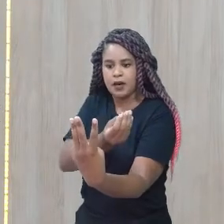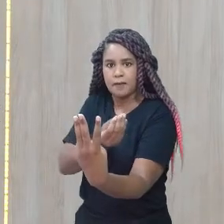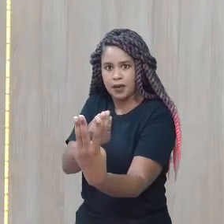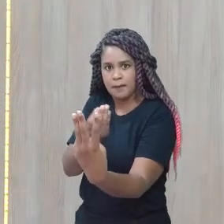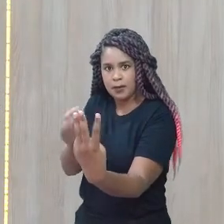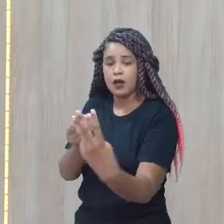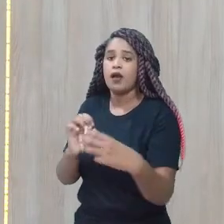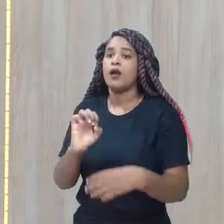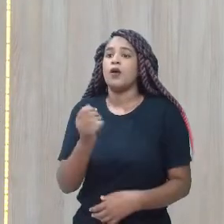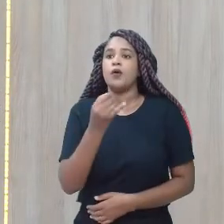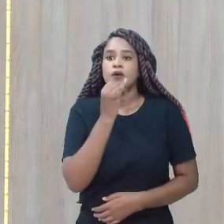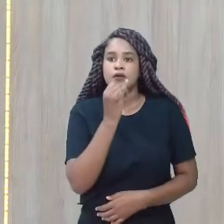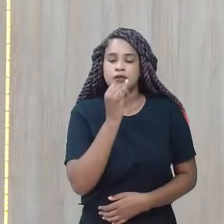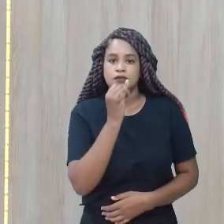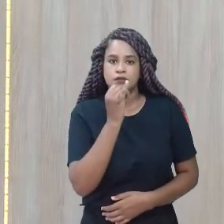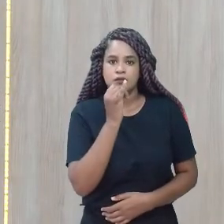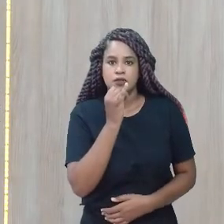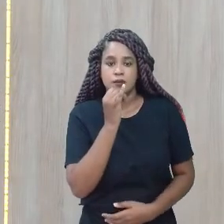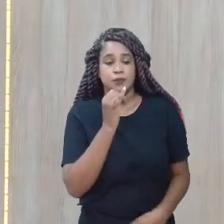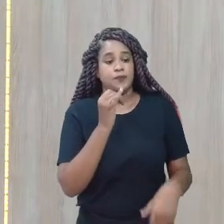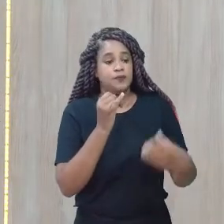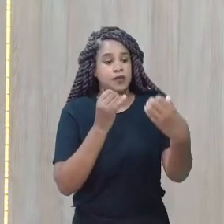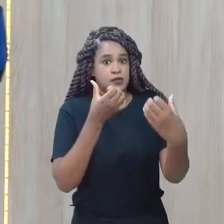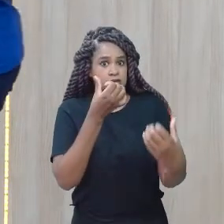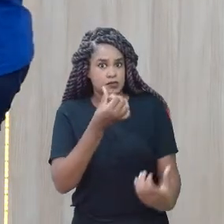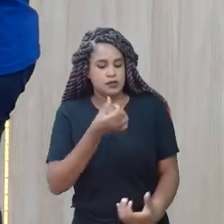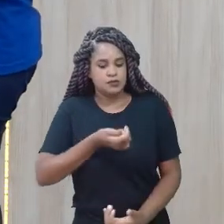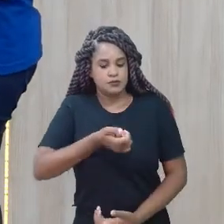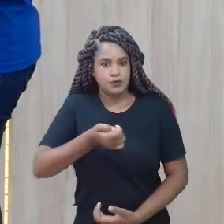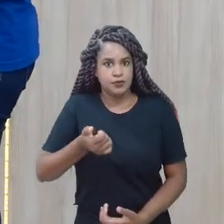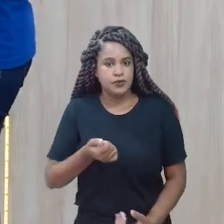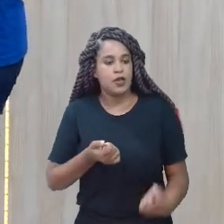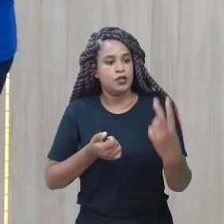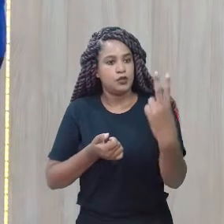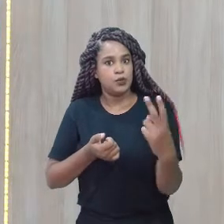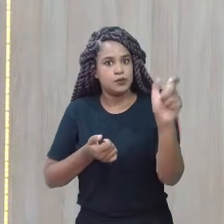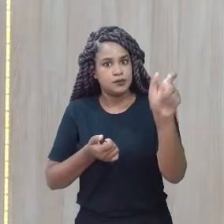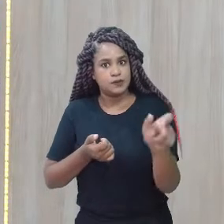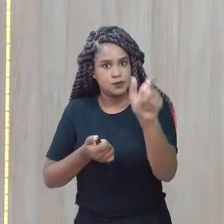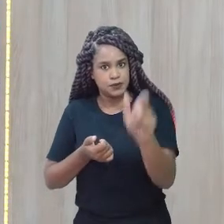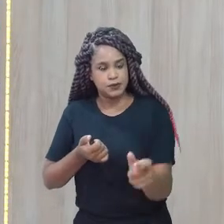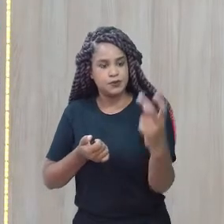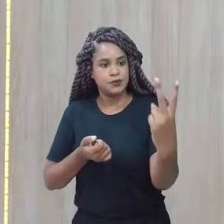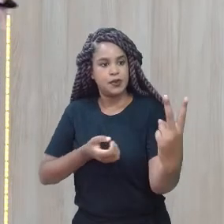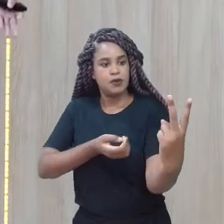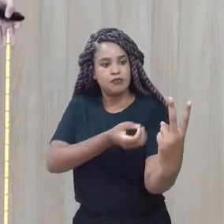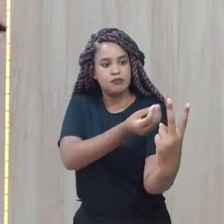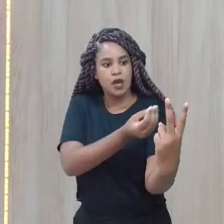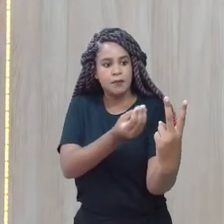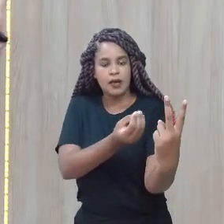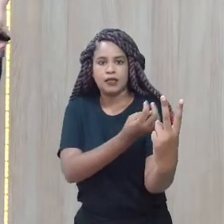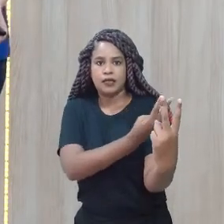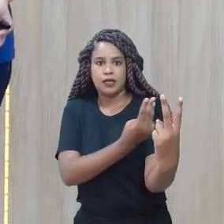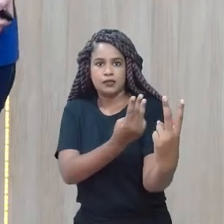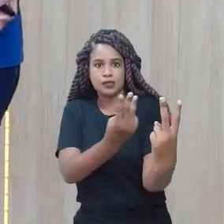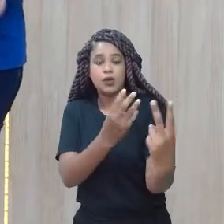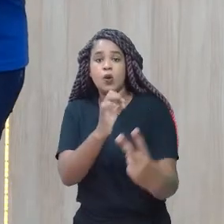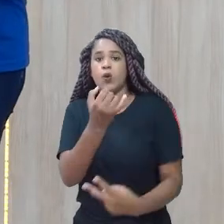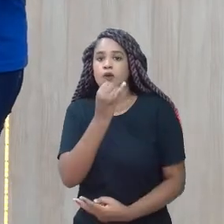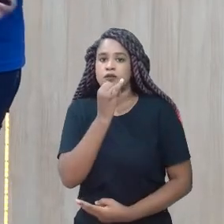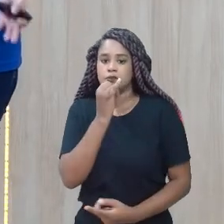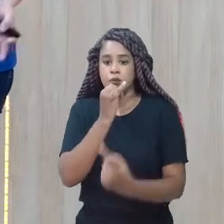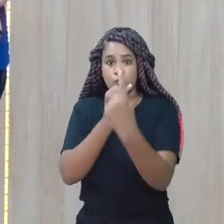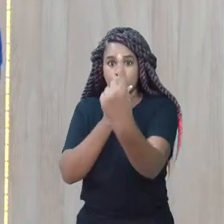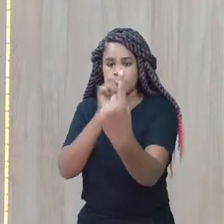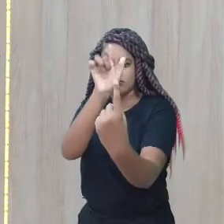2 pessoas, cada uma vai receber 3. E eu posso dividir 6 para uma pessoa e essa pessoa vai ficar com todas as bolinhas, vai